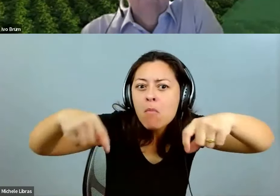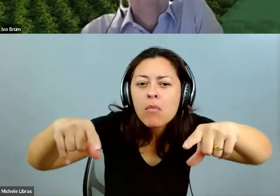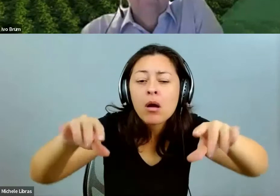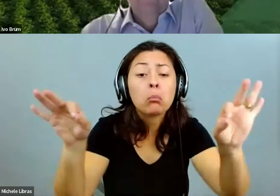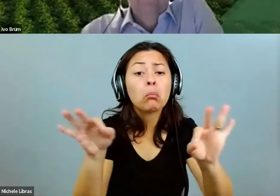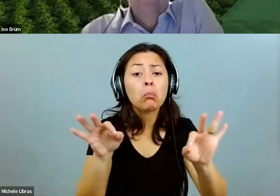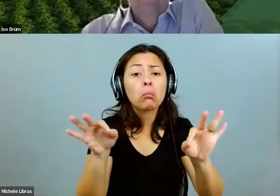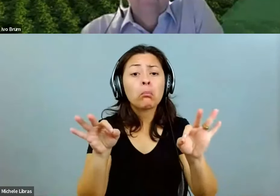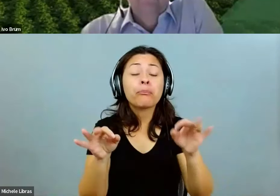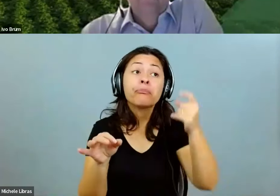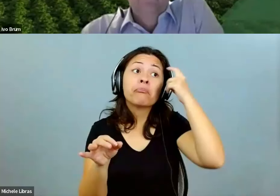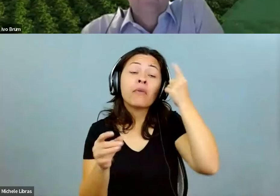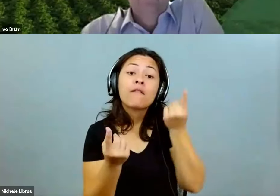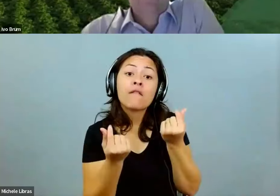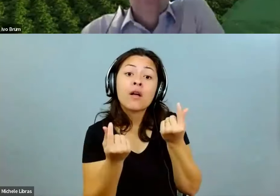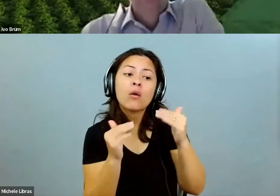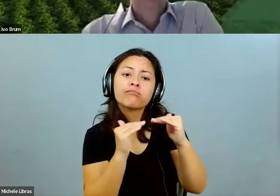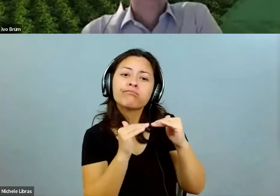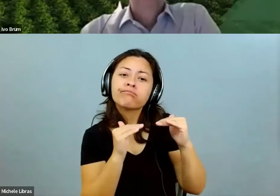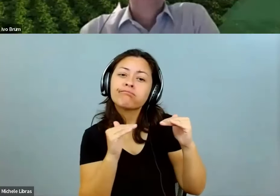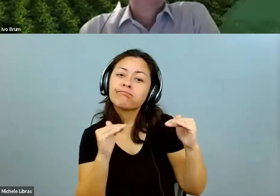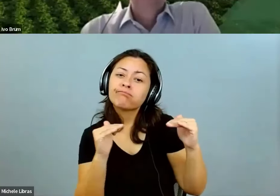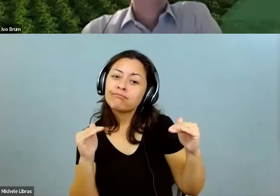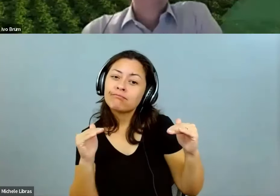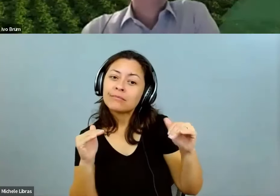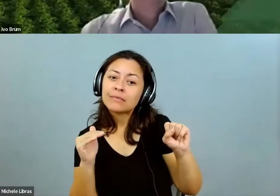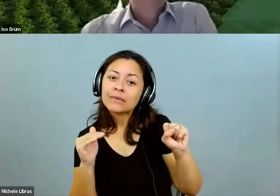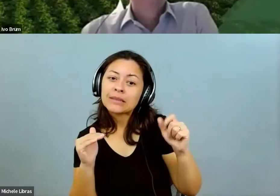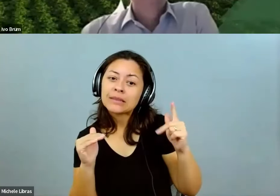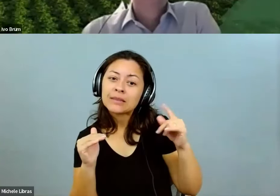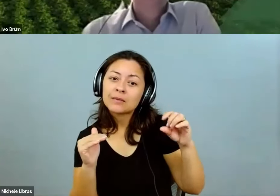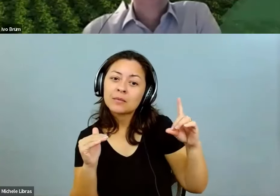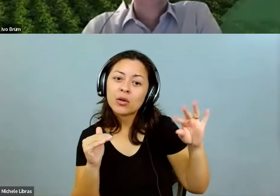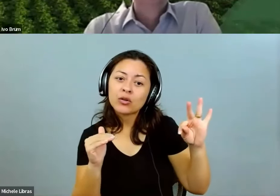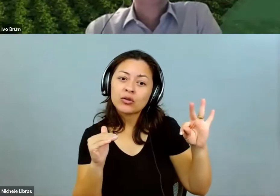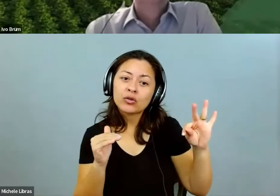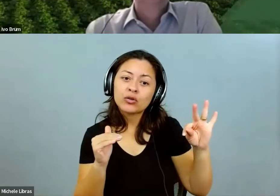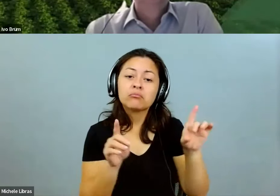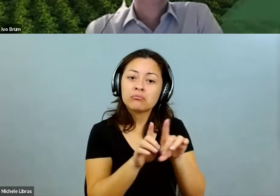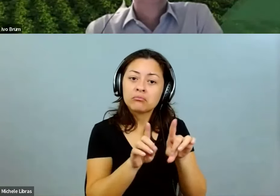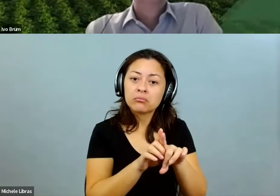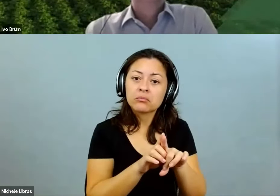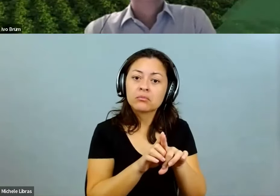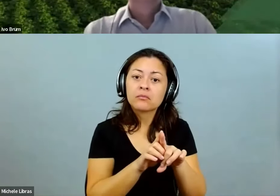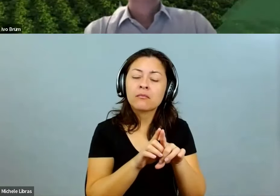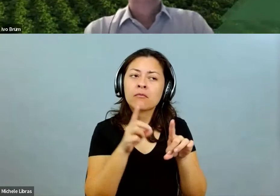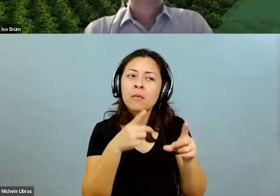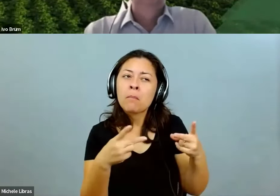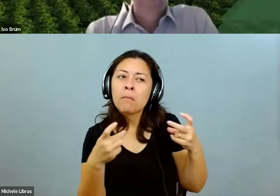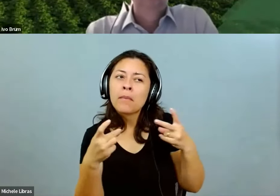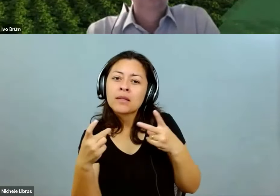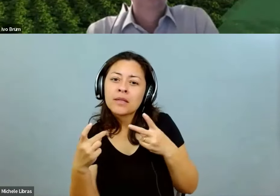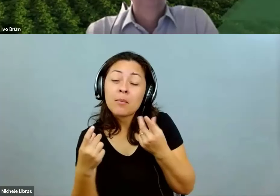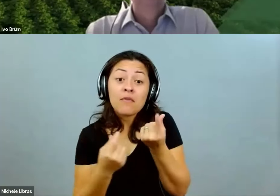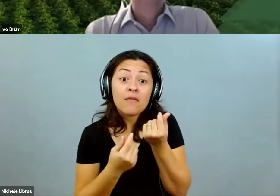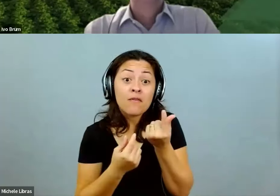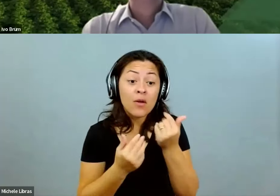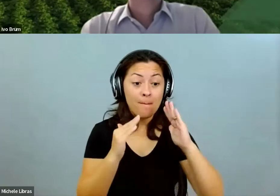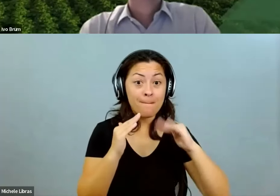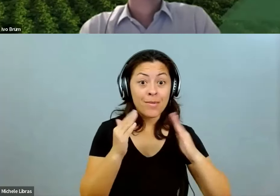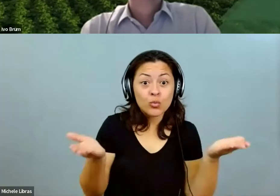preço futuro é baixo mas o preço Spot também tá baixo de certa forma na na nossa visão esse preço baixo no Spot agora